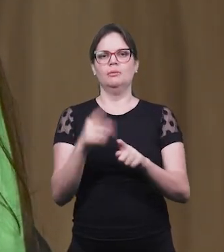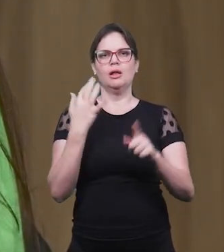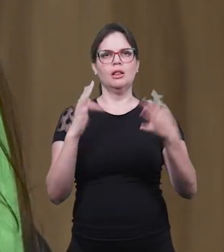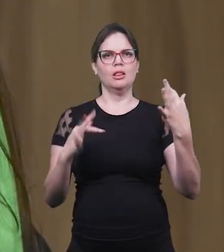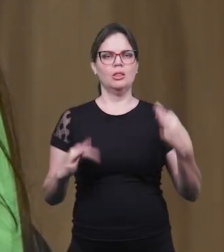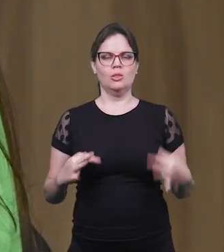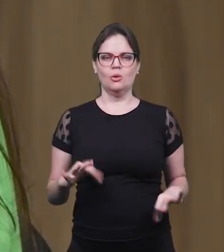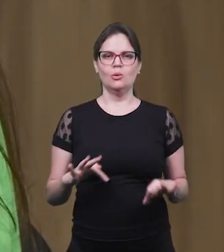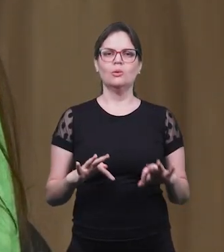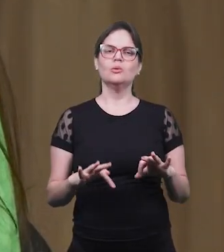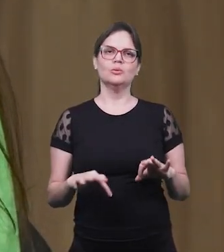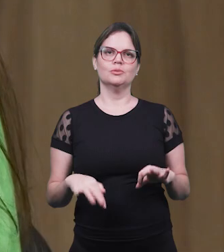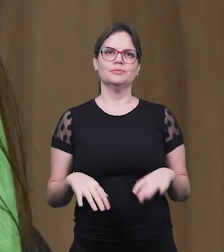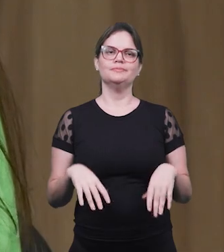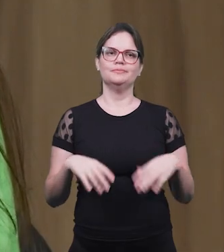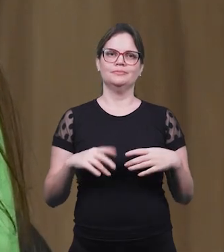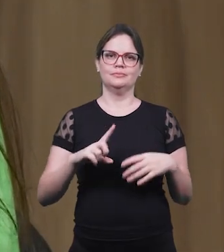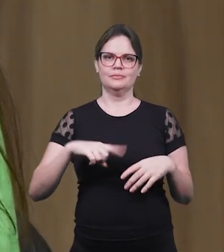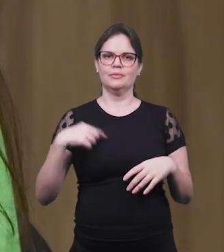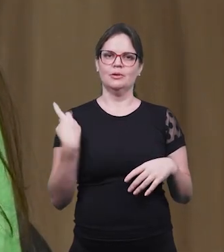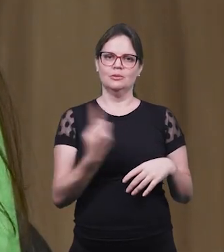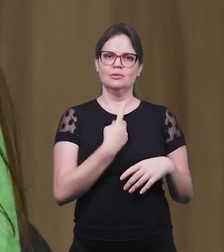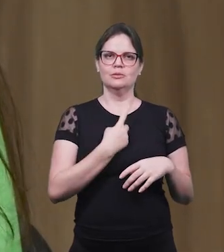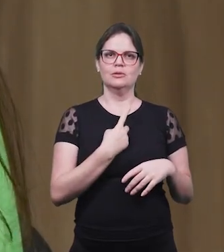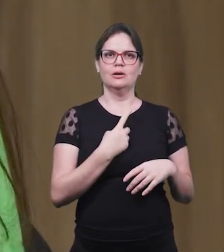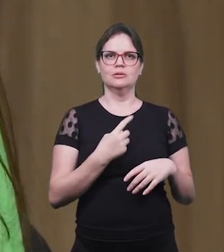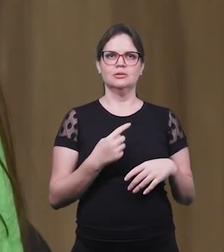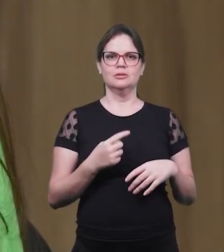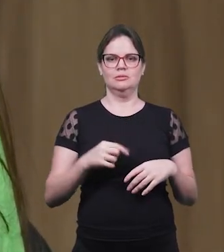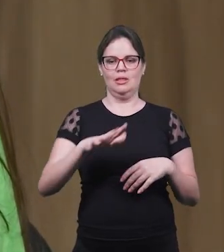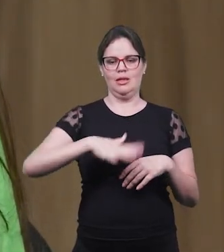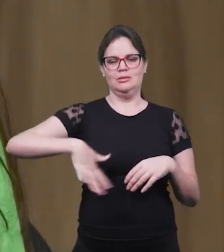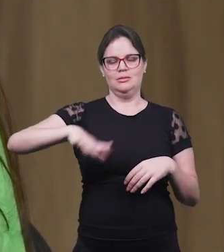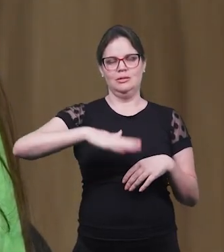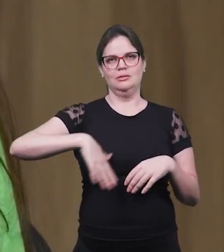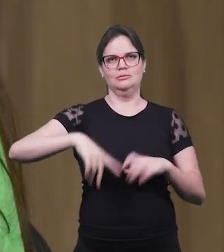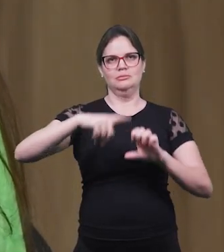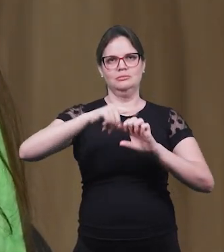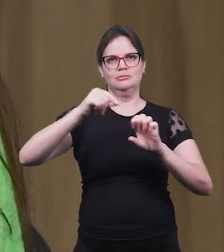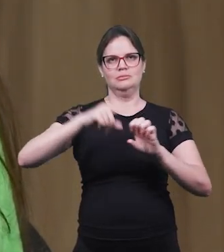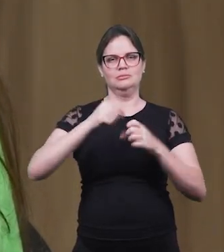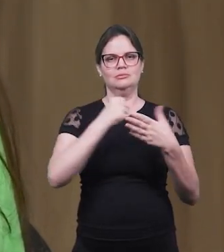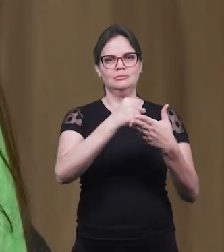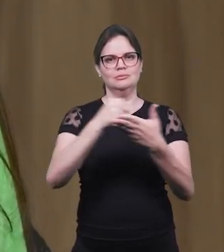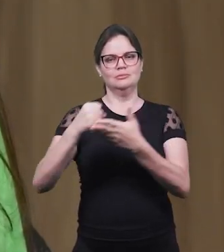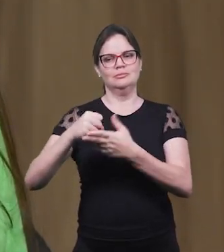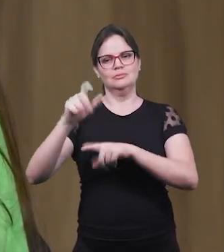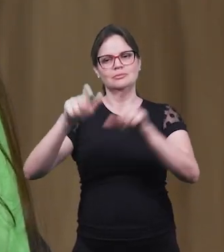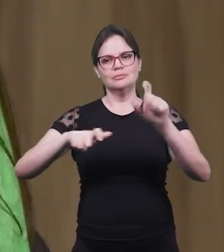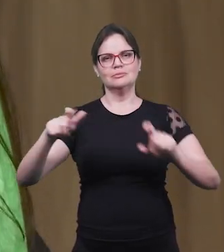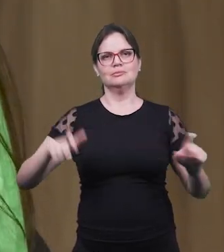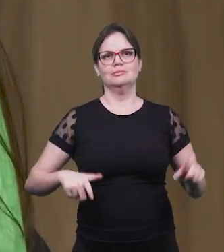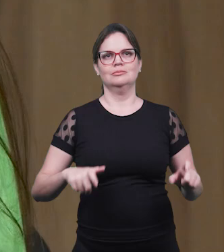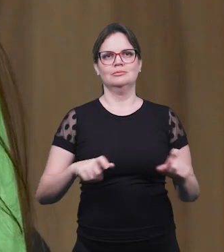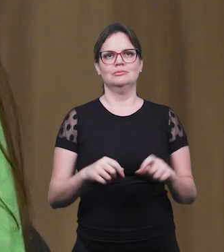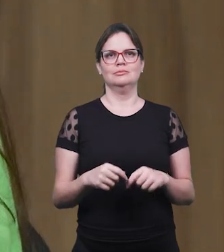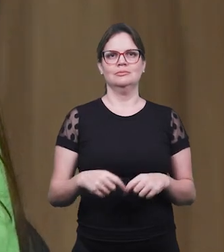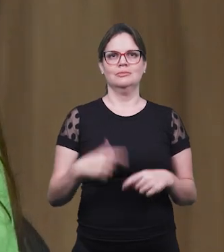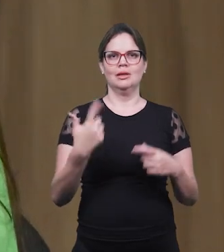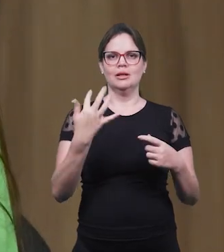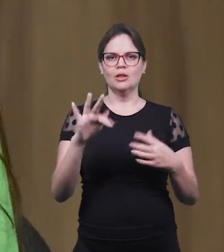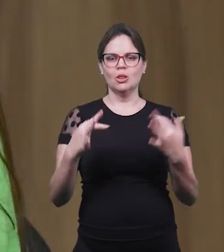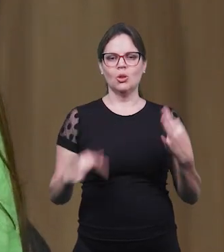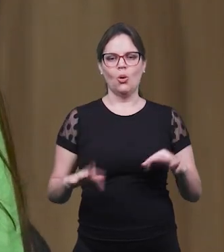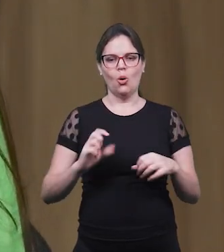dor. Então, a gente faz eu empreendo nesta área, atendendo meus pacientes que estão com dor, que